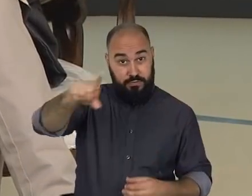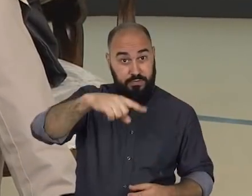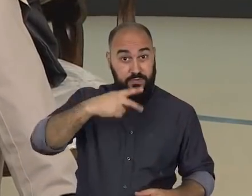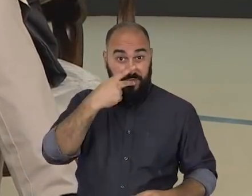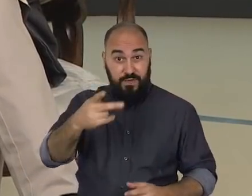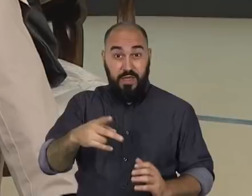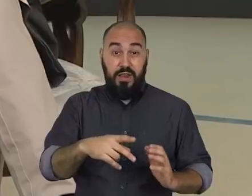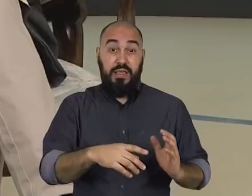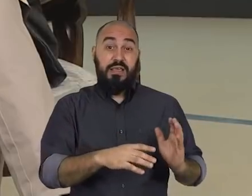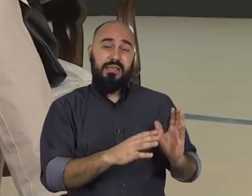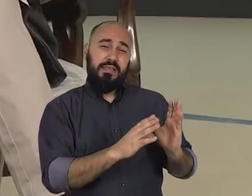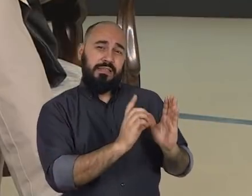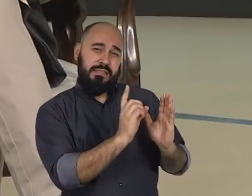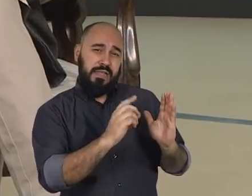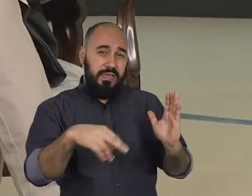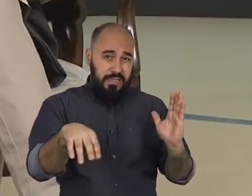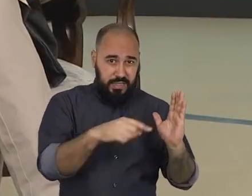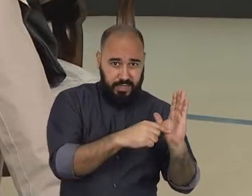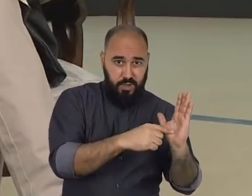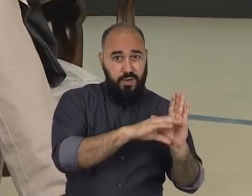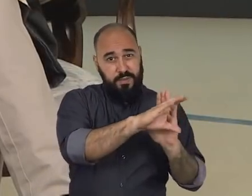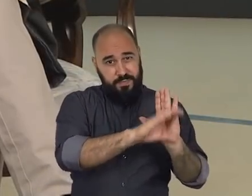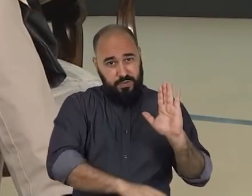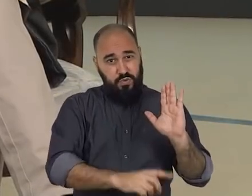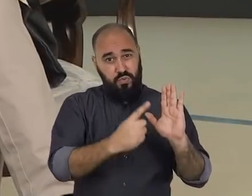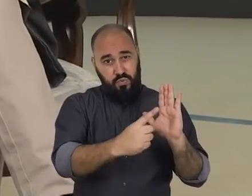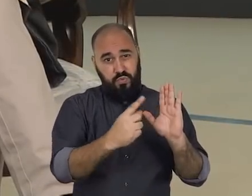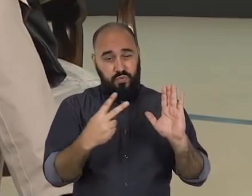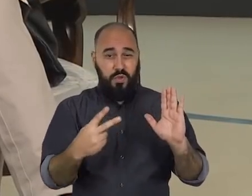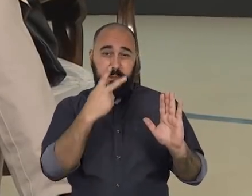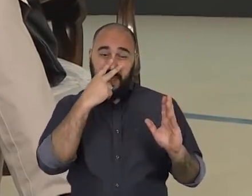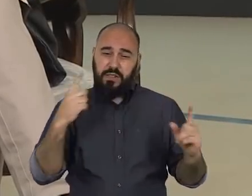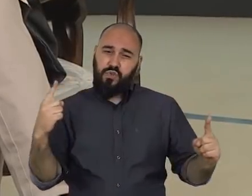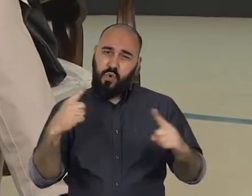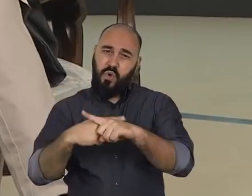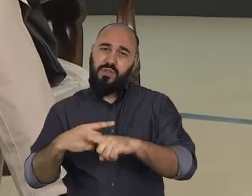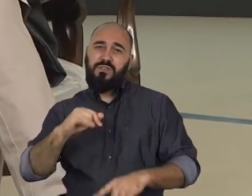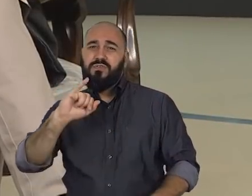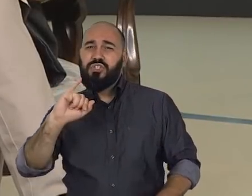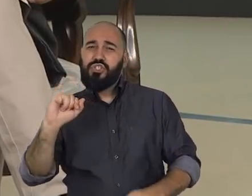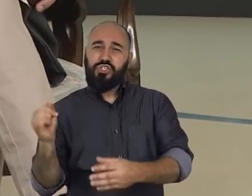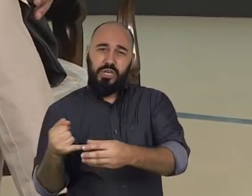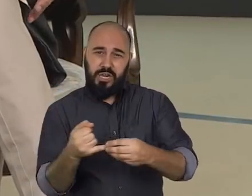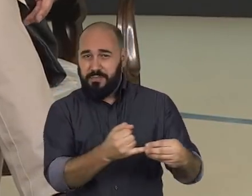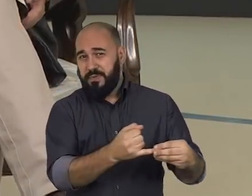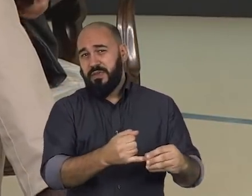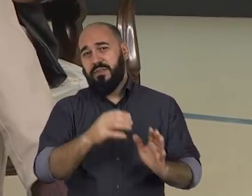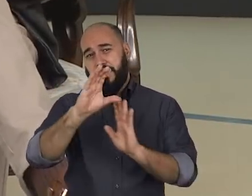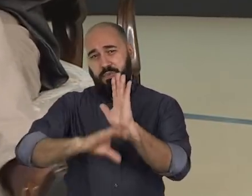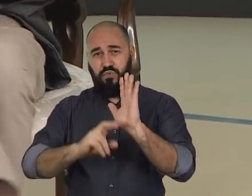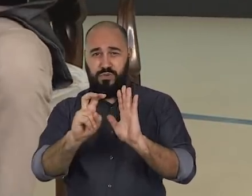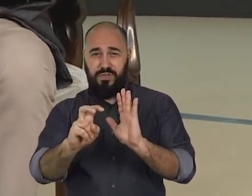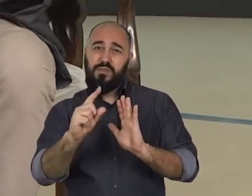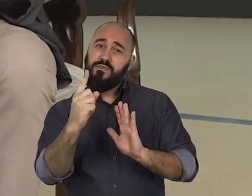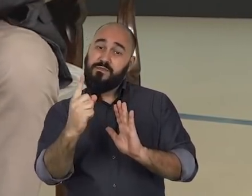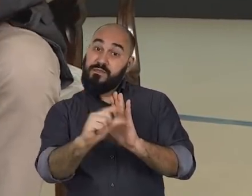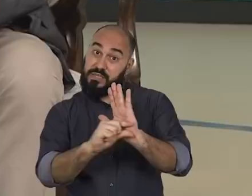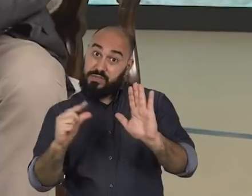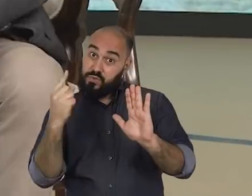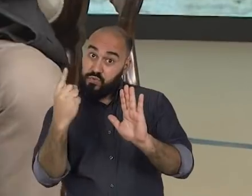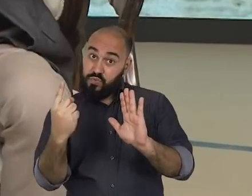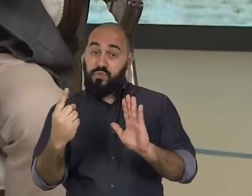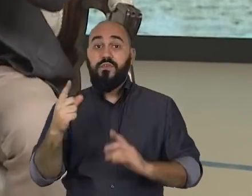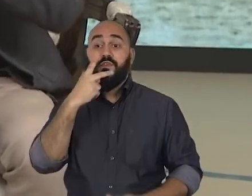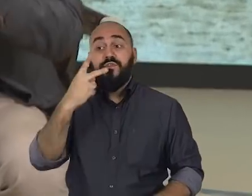2, parece entrar em contradição com a declaração de Jeremias, capítulo 25, versículo 1, que diz que